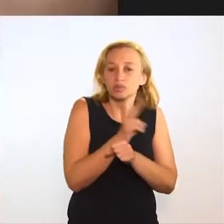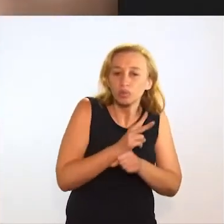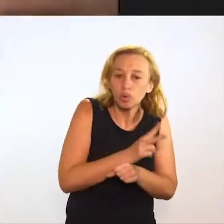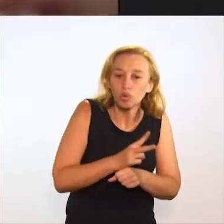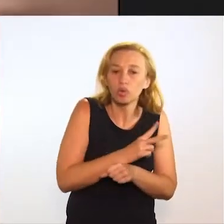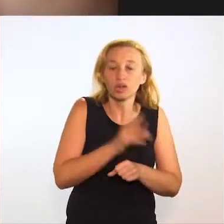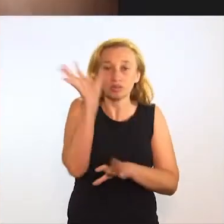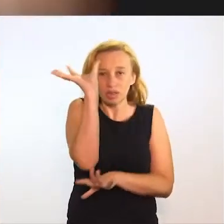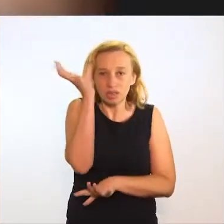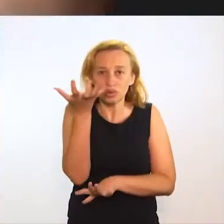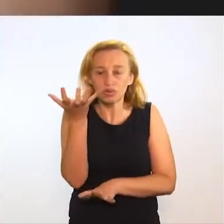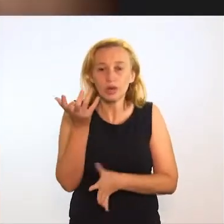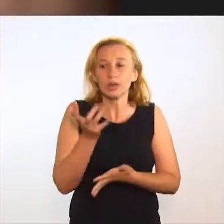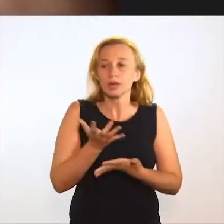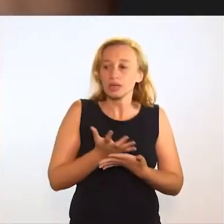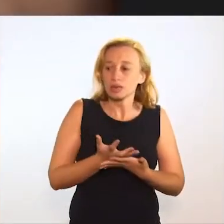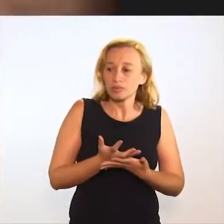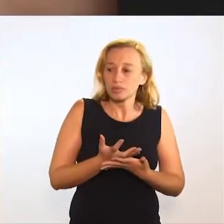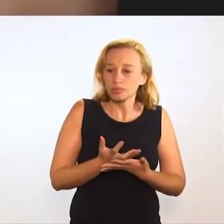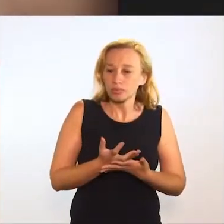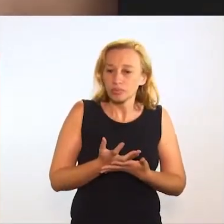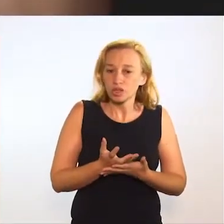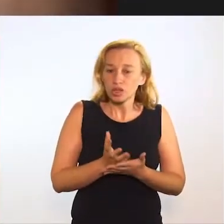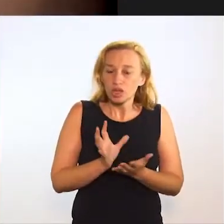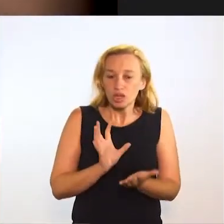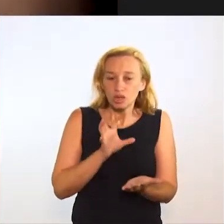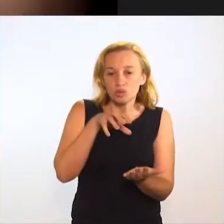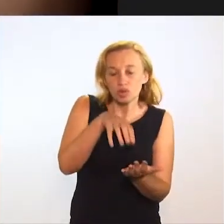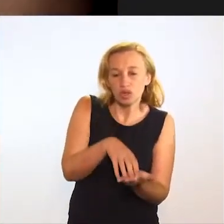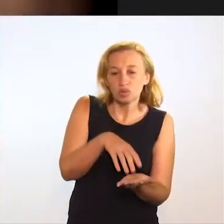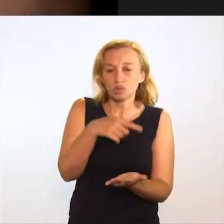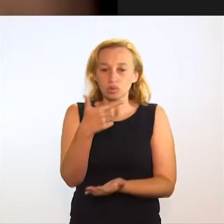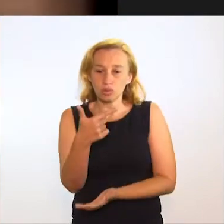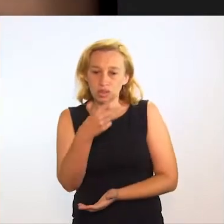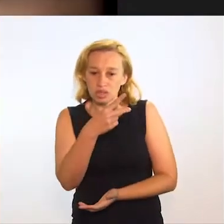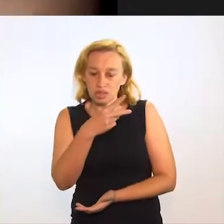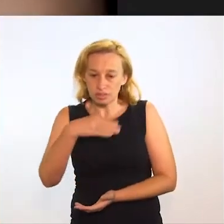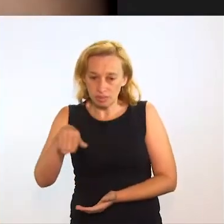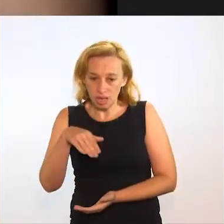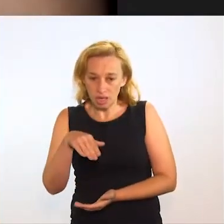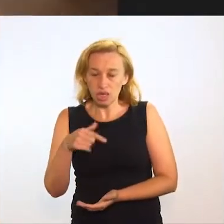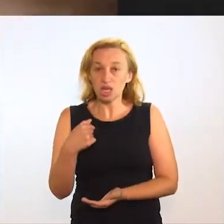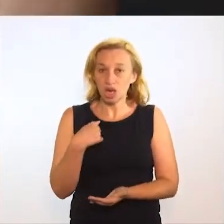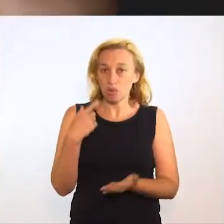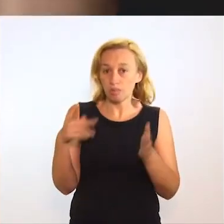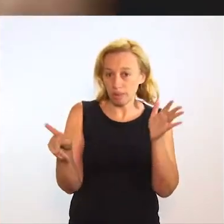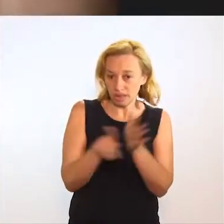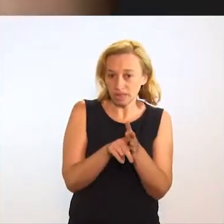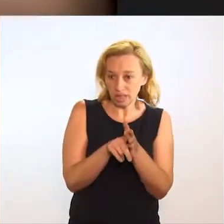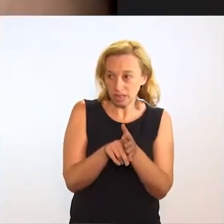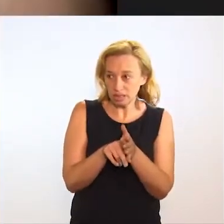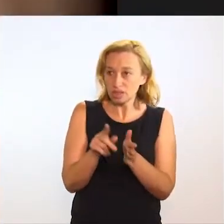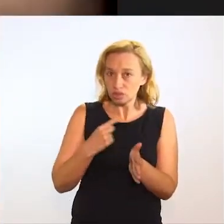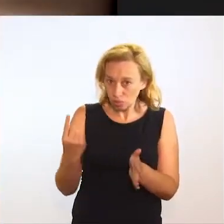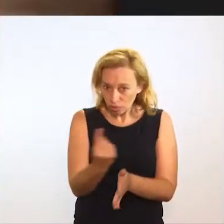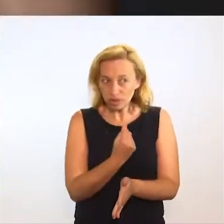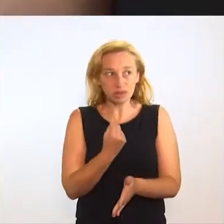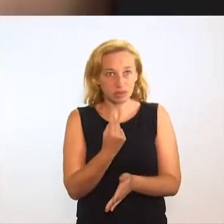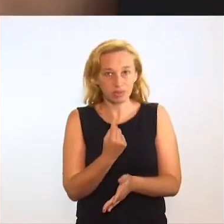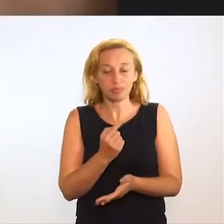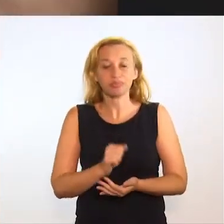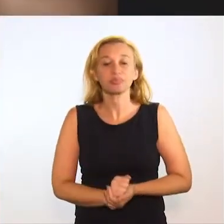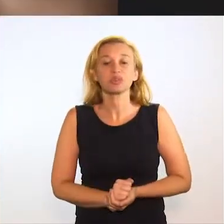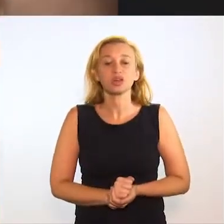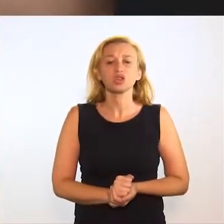correndo, buscando soluções, e o setor 2,5, no qual eu faço parte, nós